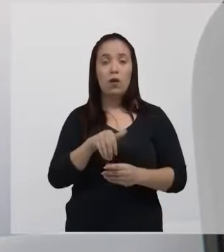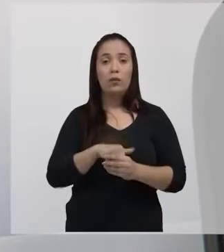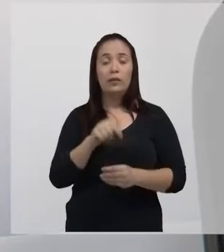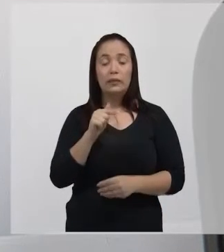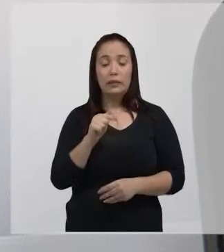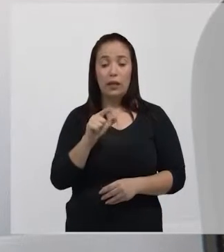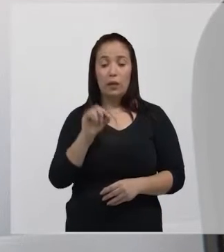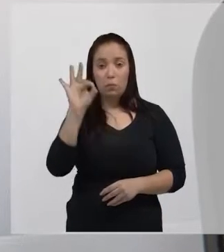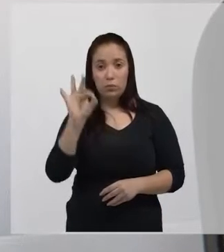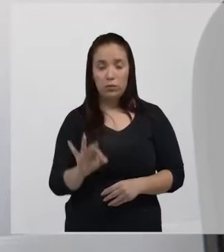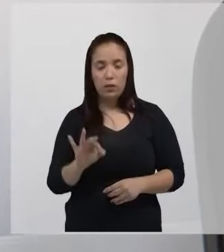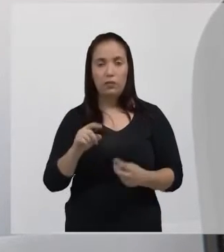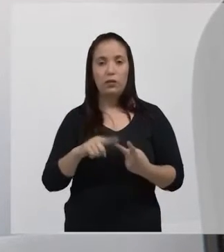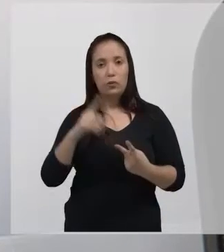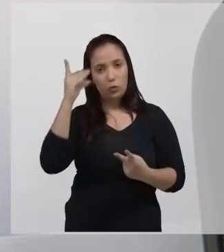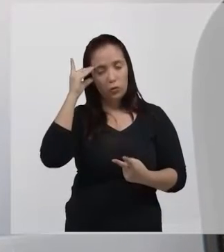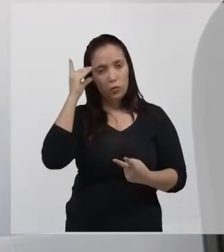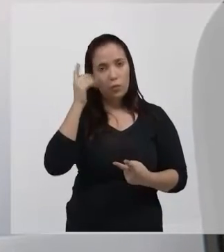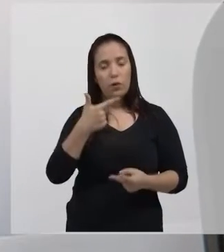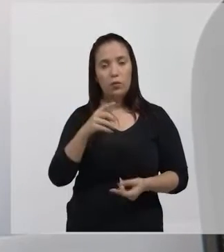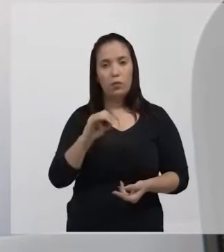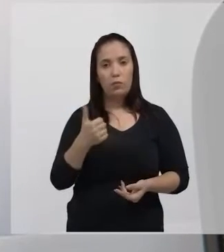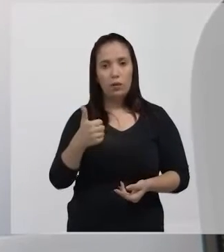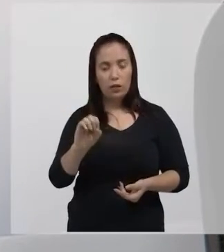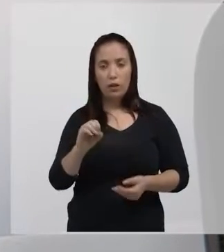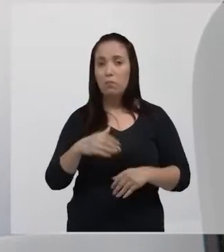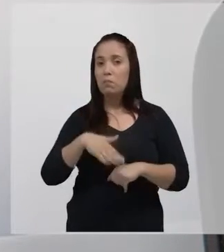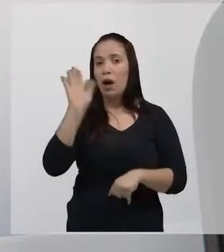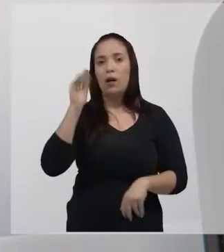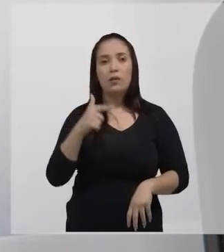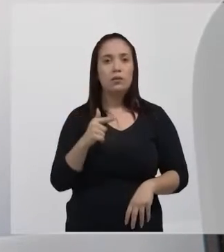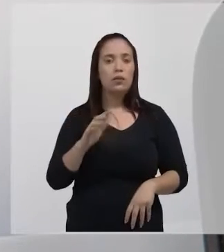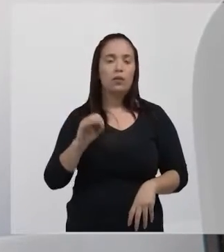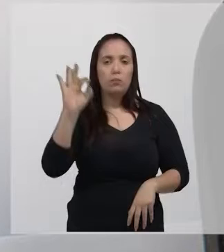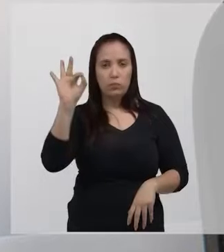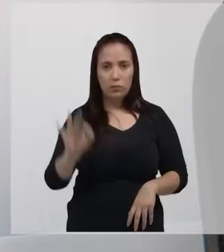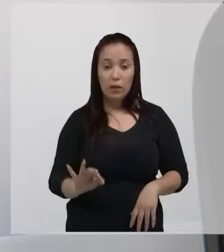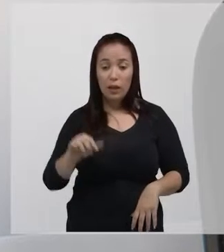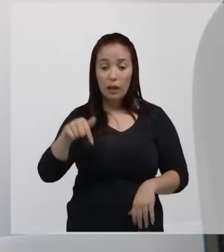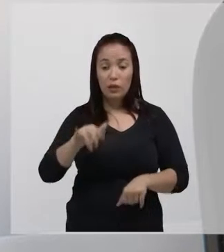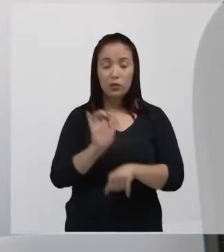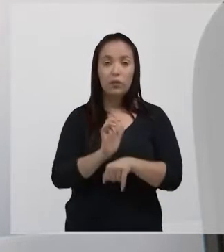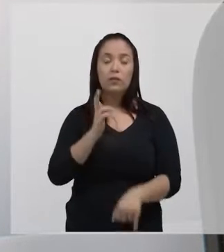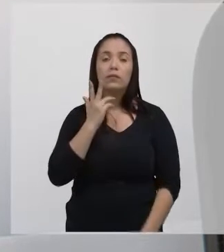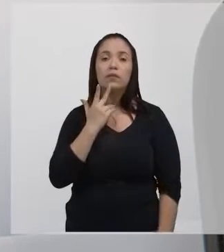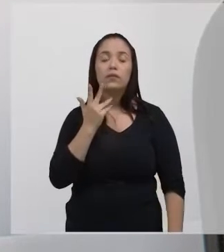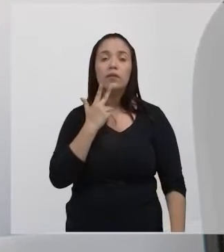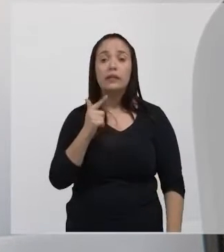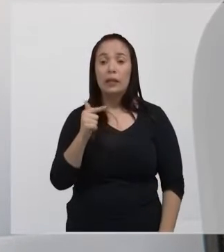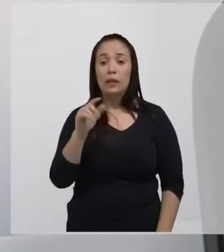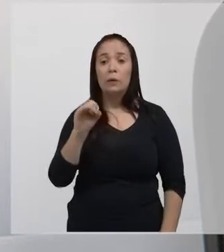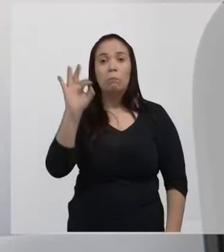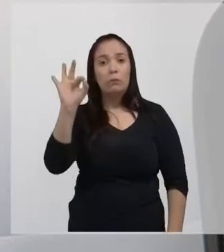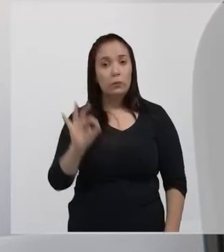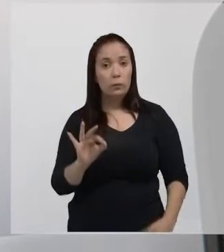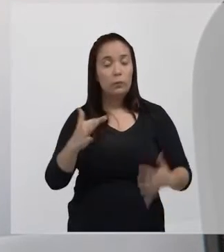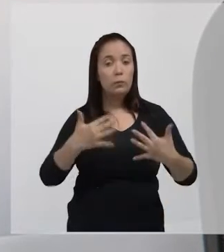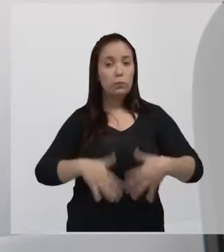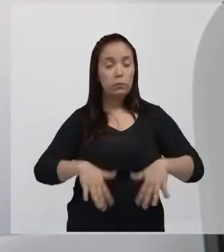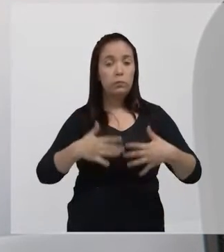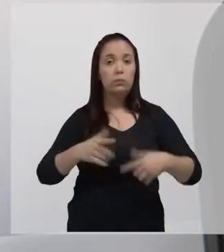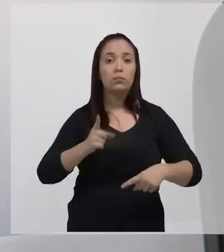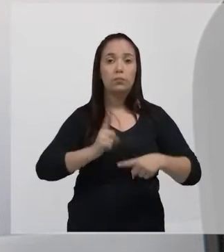aqui. Dilma, em 2010, 2014, tirou também mais de 70% dos votos só no Ceará. Isso demonstra a força